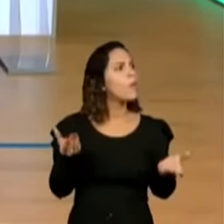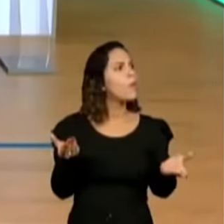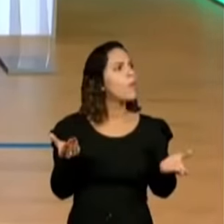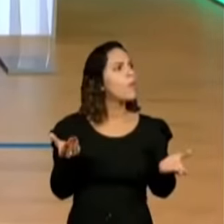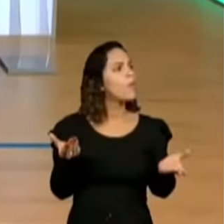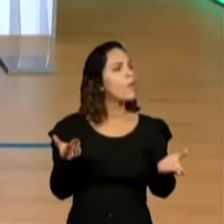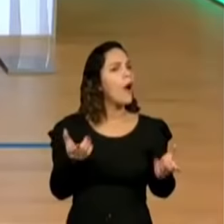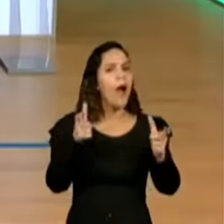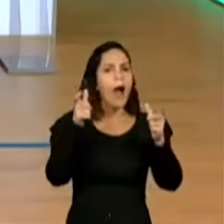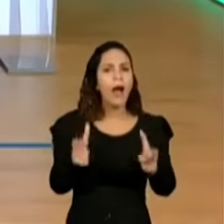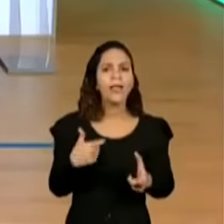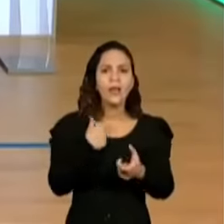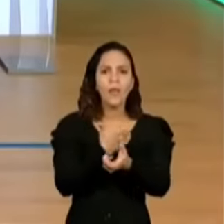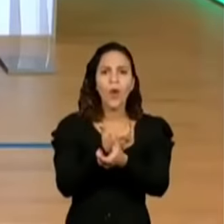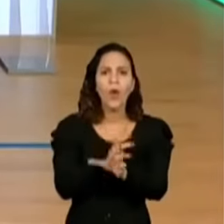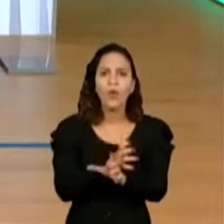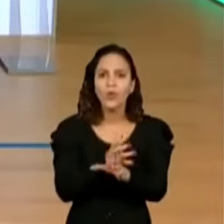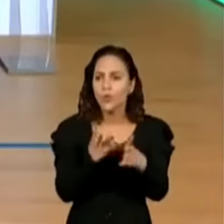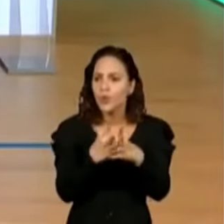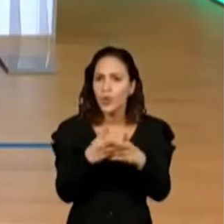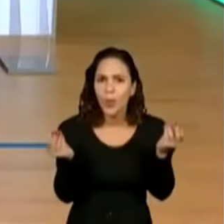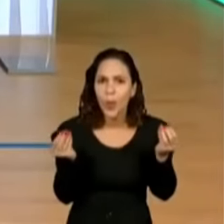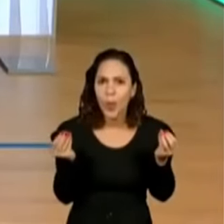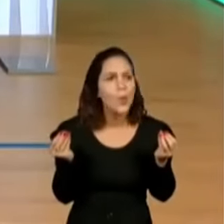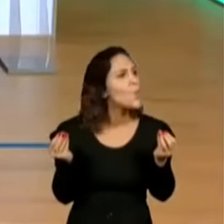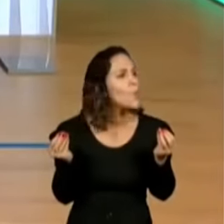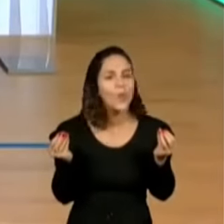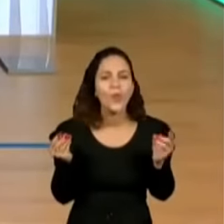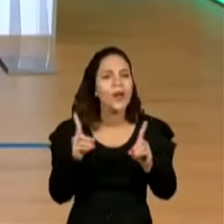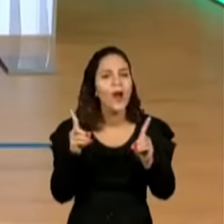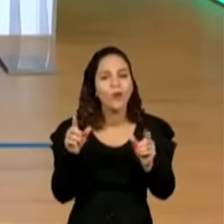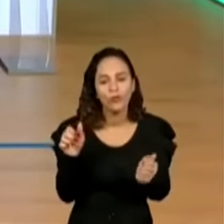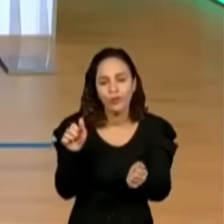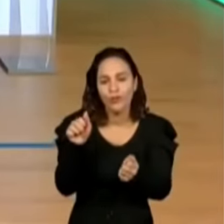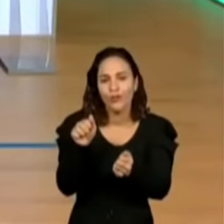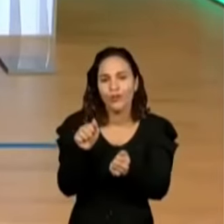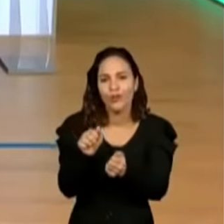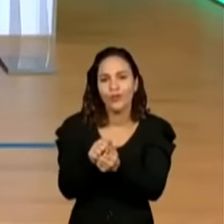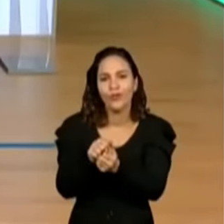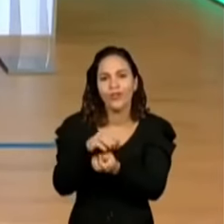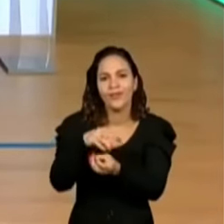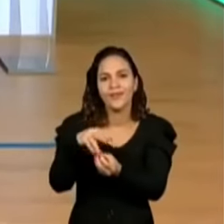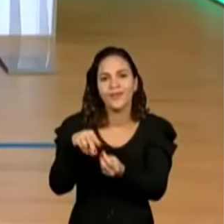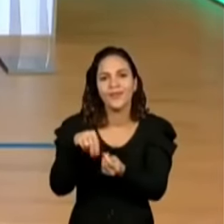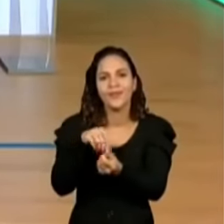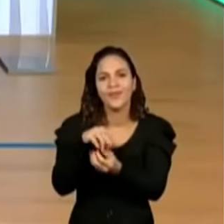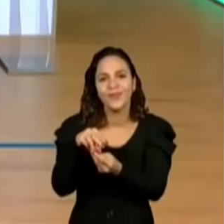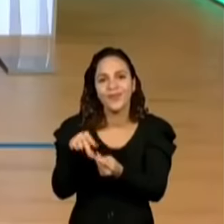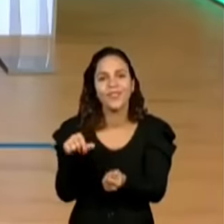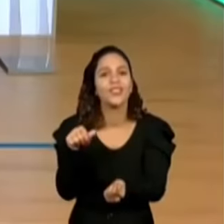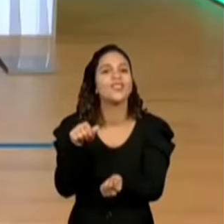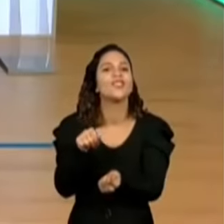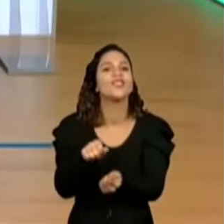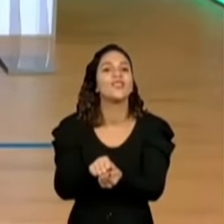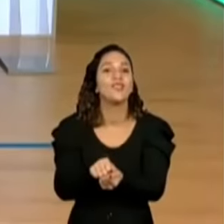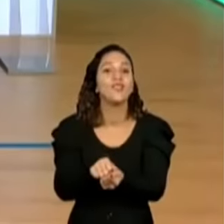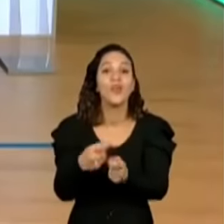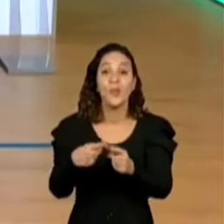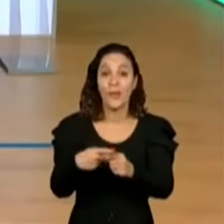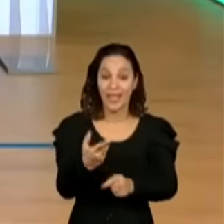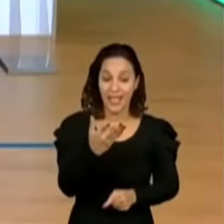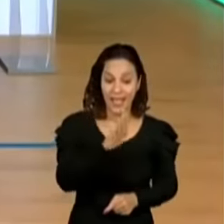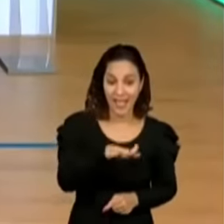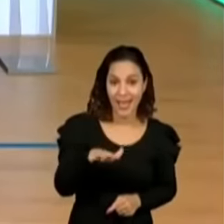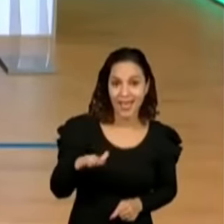texto apresentou, quer dizer, eles se fundiram, eles se agruparam, não é? Isso, conforme a criança foi